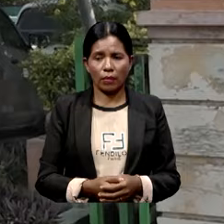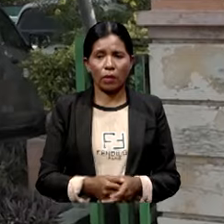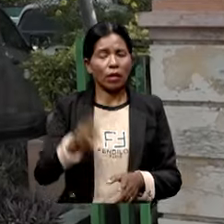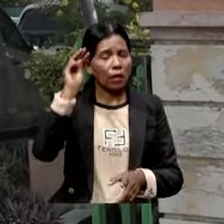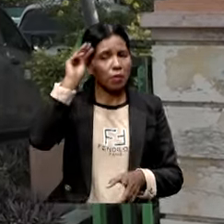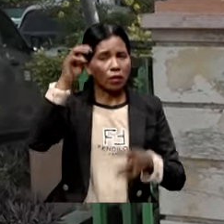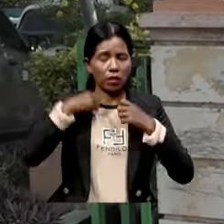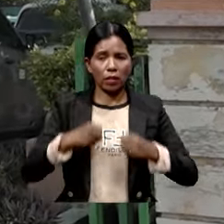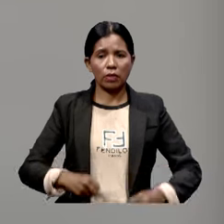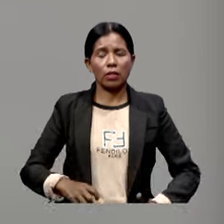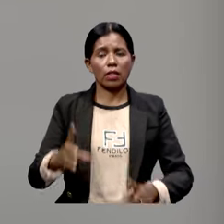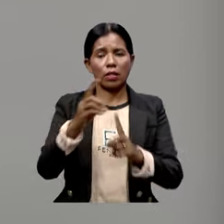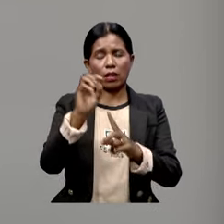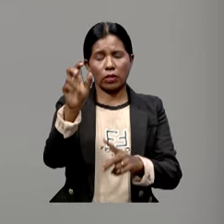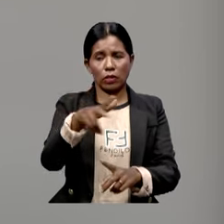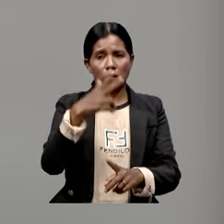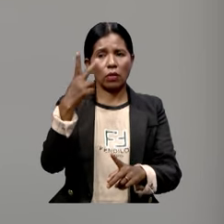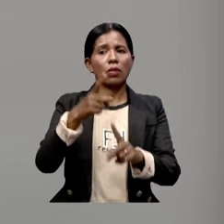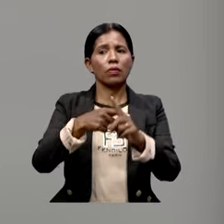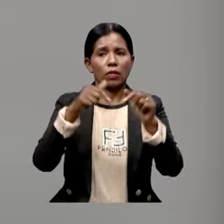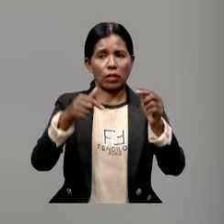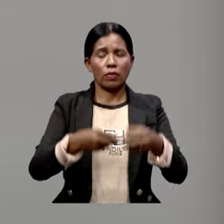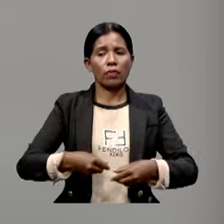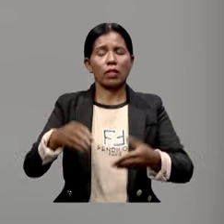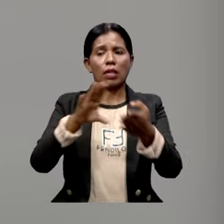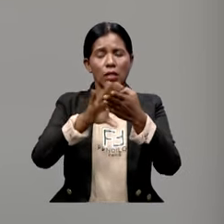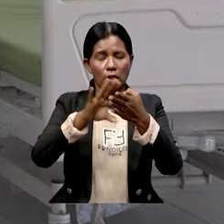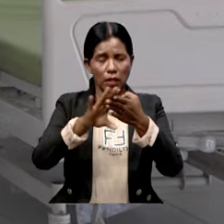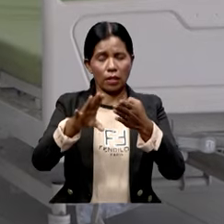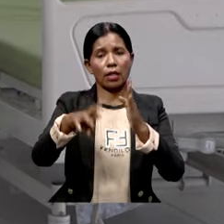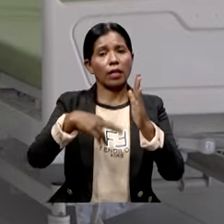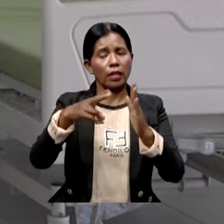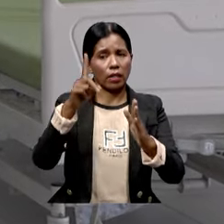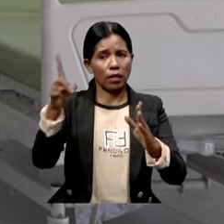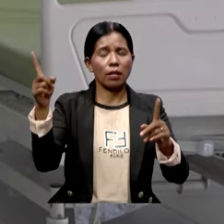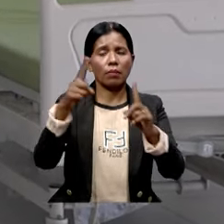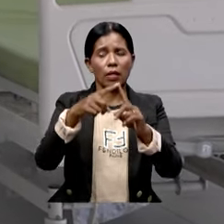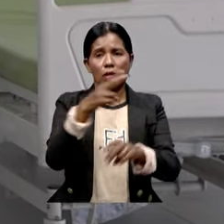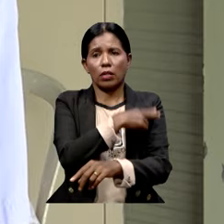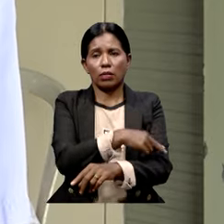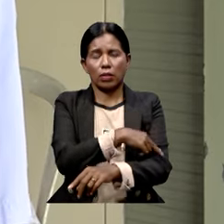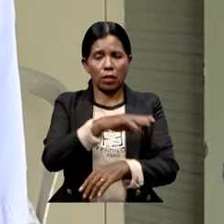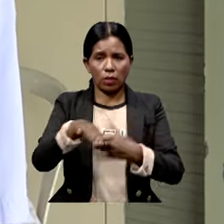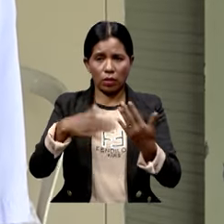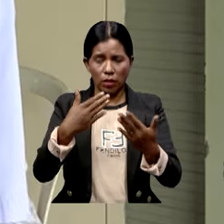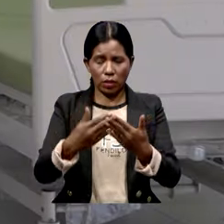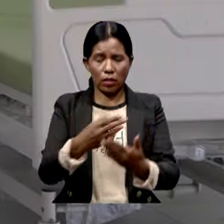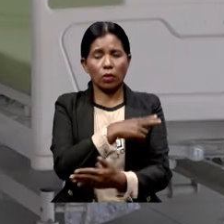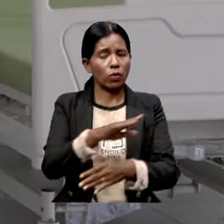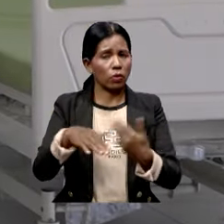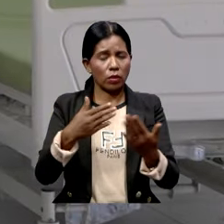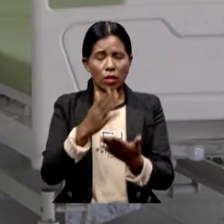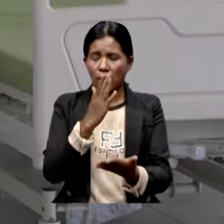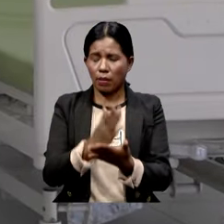Ministério da Saúde e a Loron Sanlu Recintolu Fulangne distribuíram a carta circular ida para o hospital Centro no Posto Saúde Sira, onde a